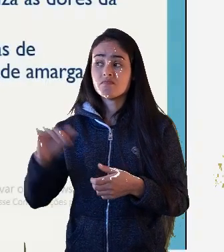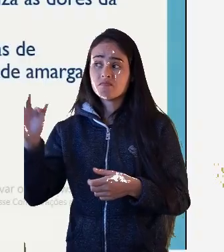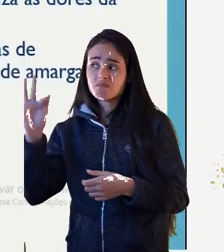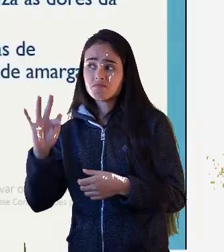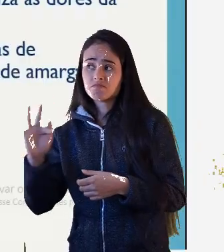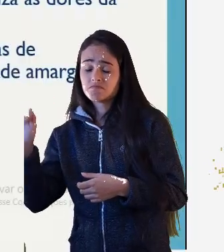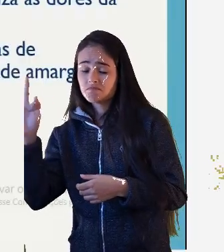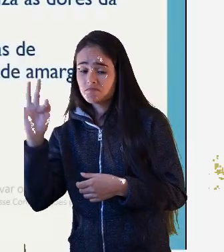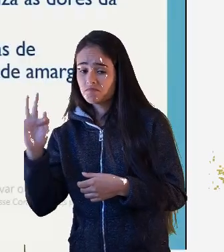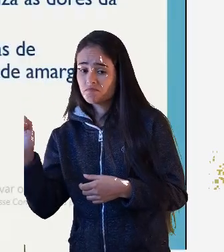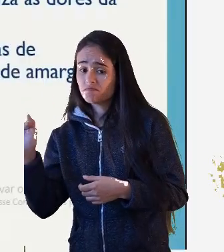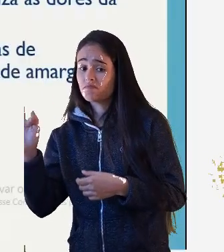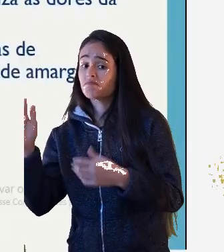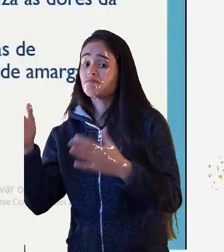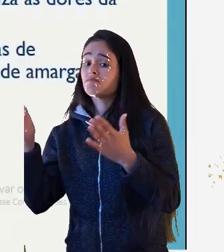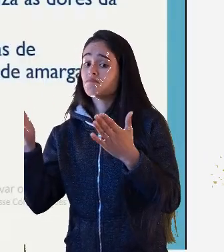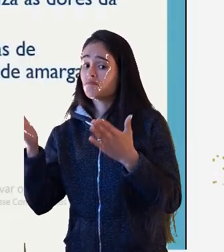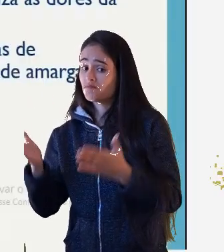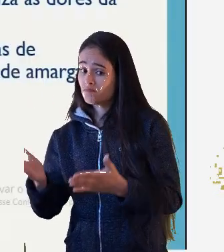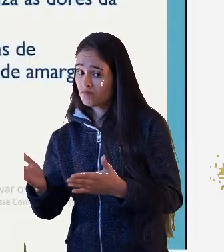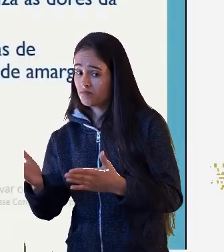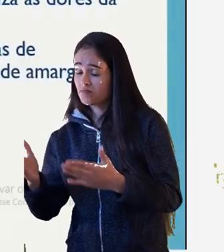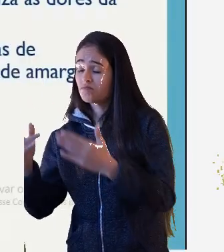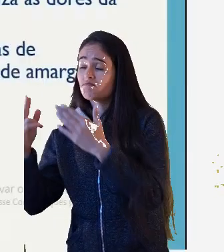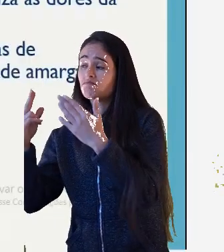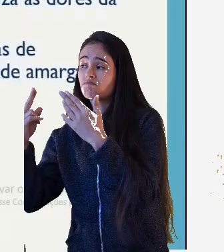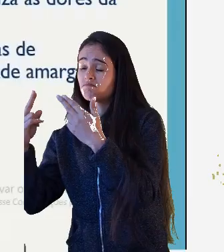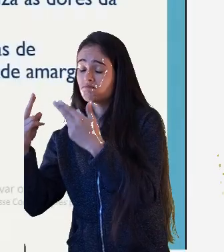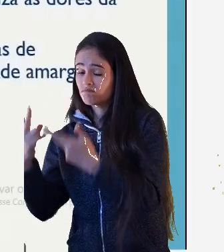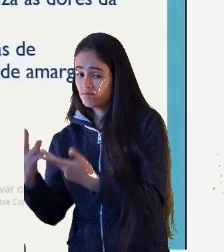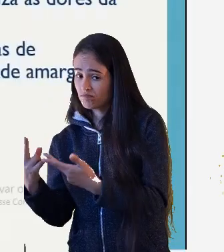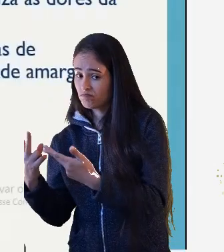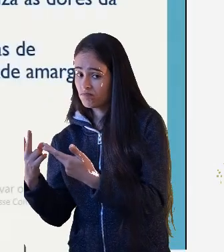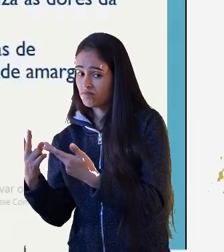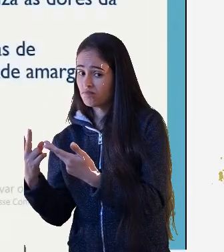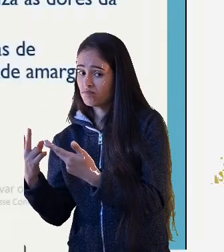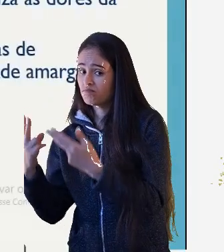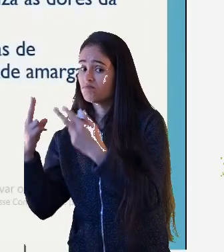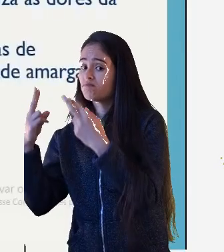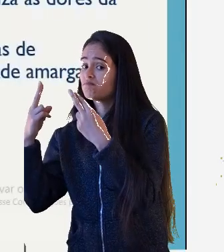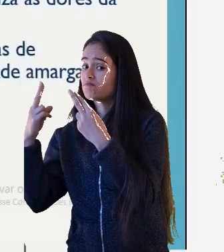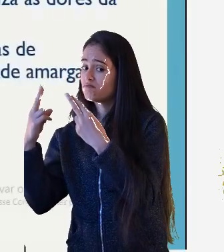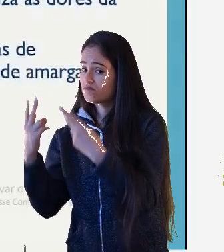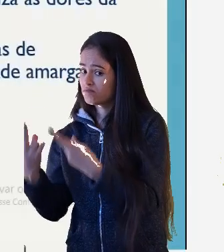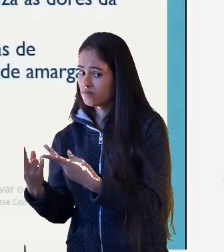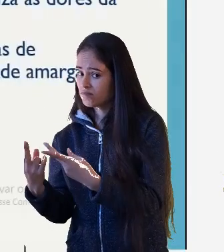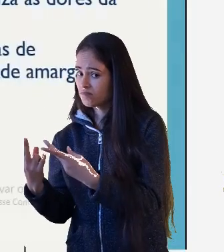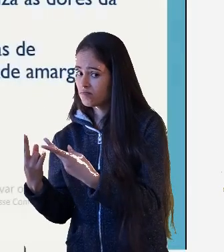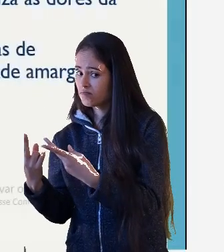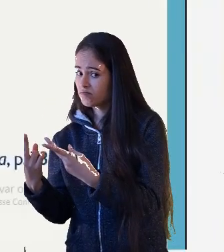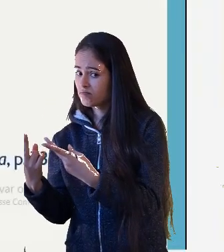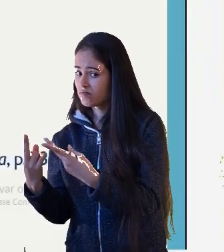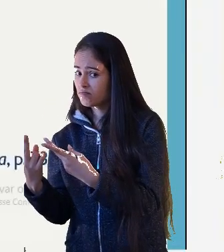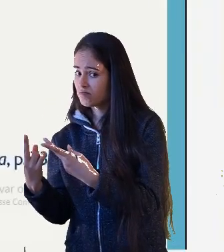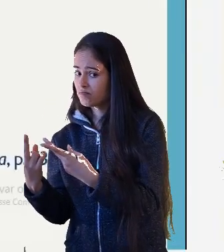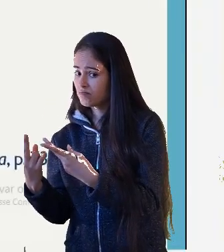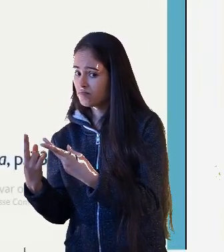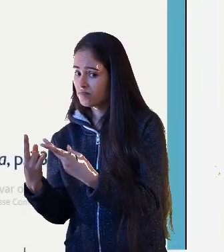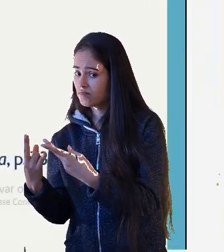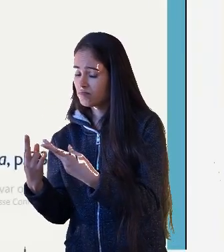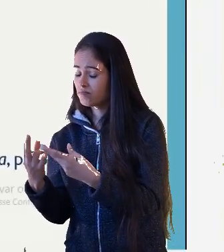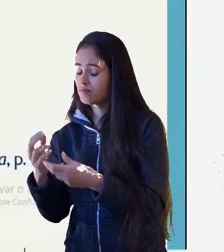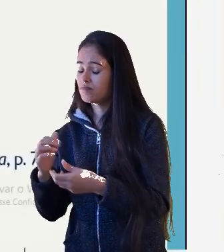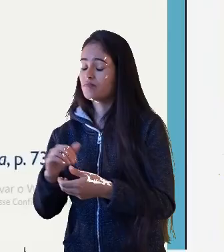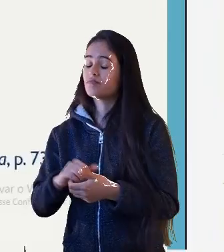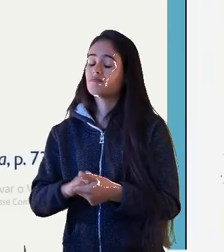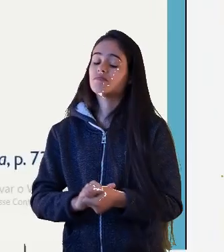do podcast, que o livro do Tiago falam, né? Que nem é tudo, né, sobre a questão negra. É só uma gota. É só